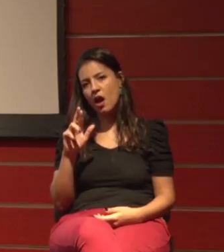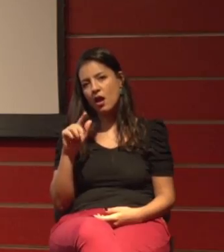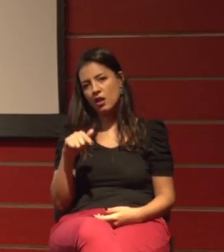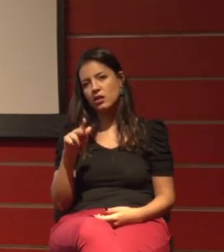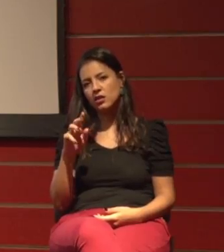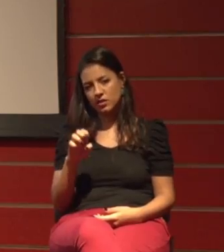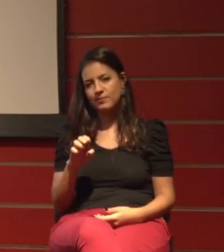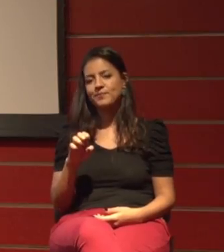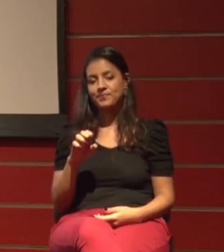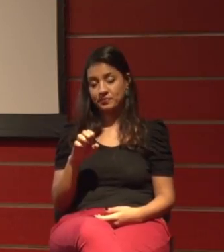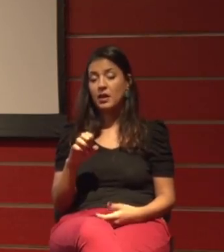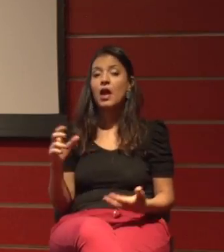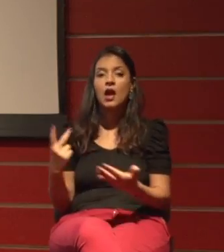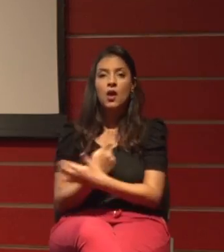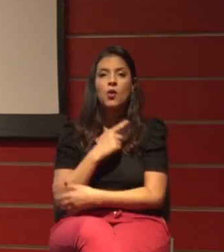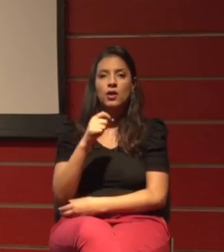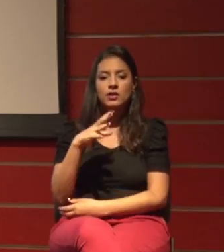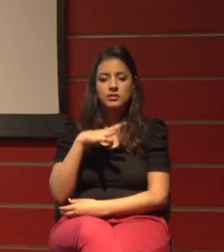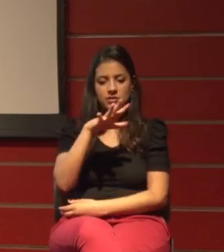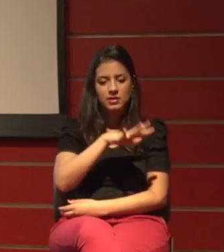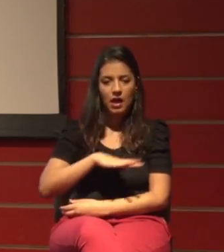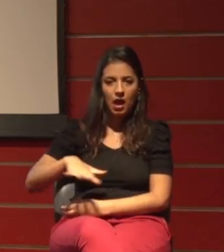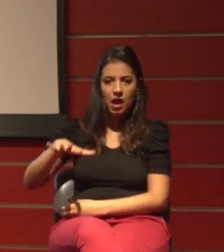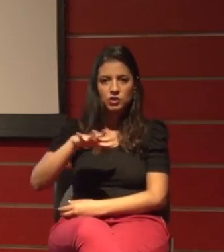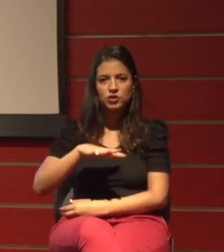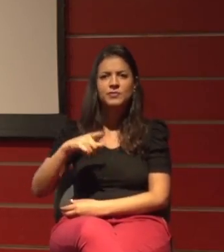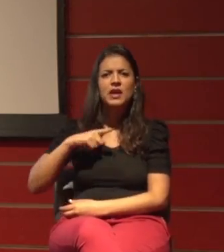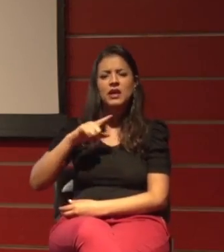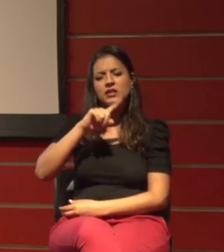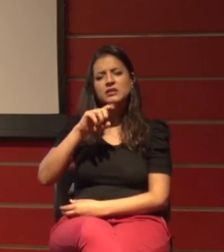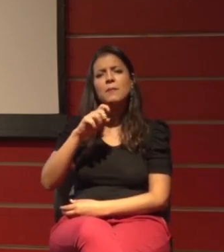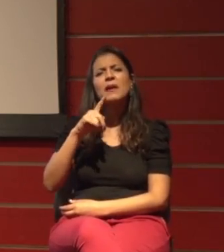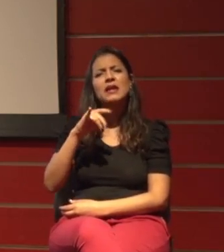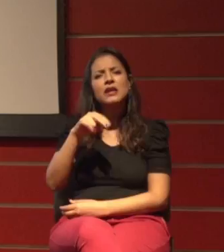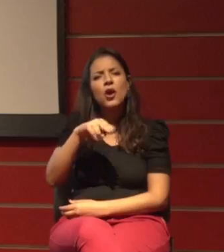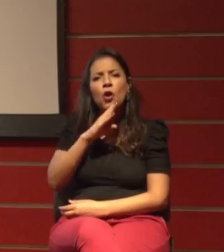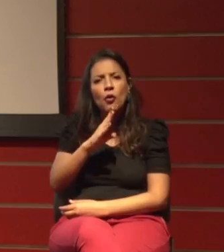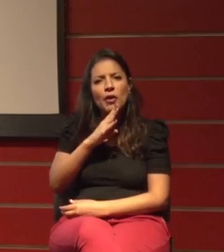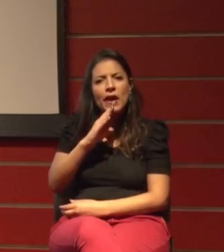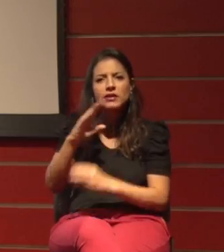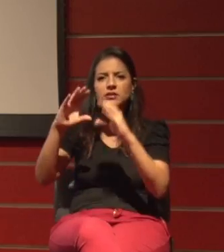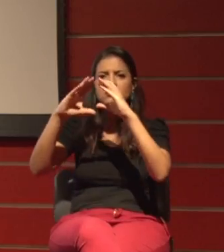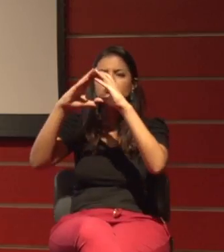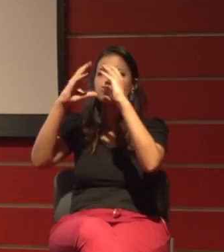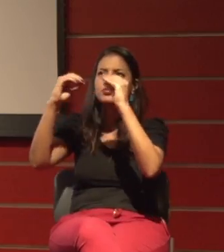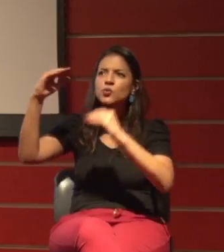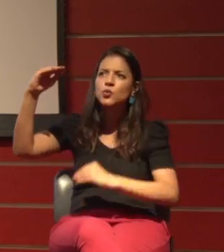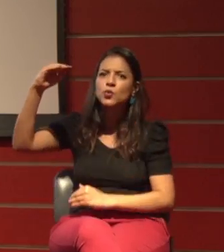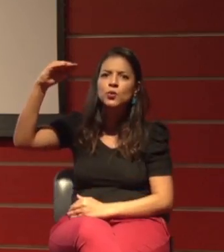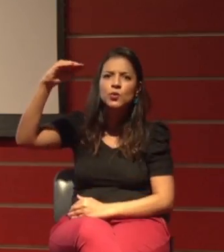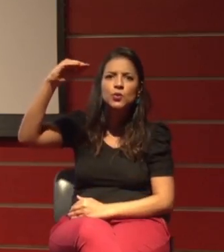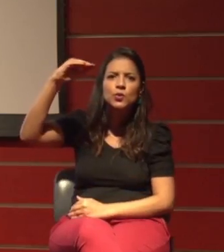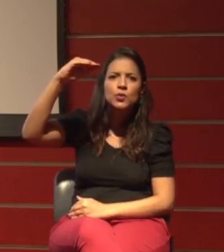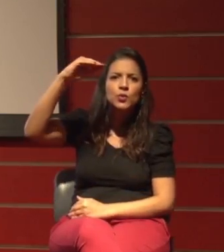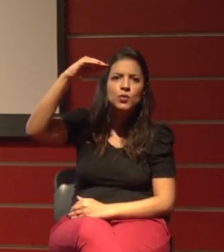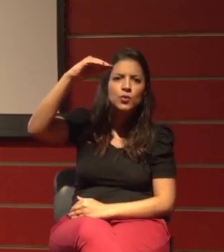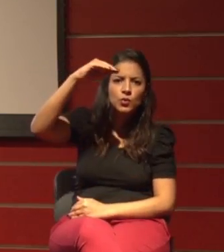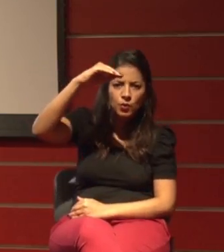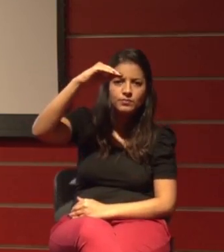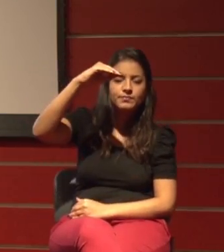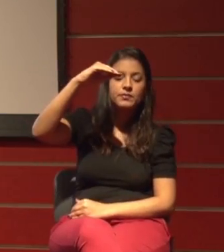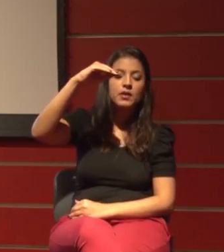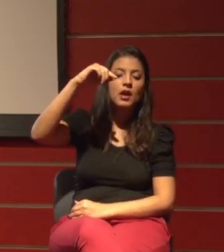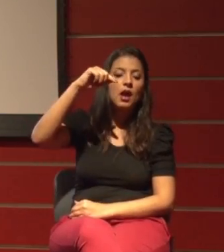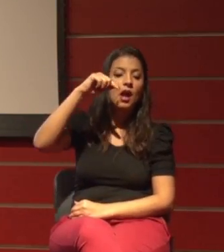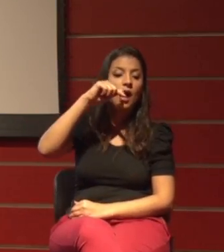invasão a cidade né o o comandante do Zepelin se apaixona pela Geni que é uma prostituta e quer se deitar com ela a